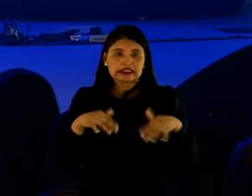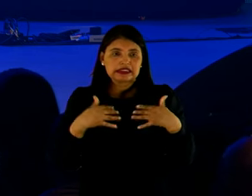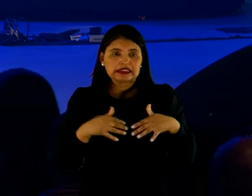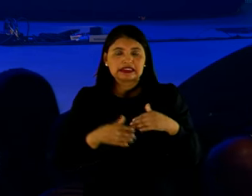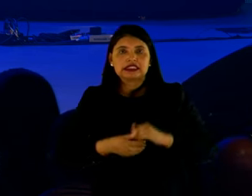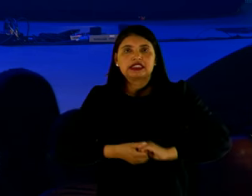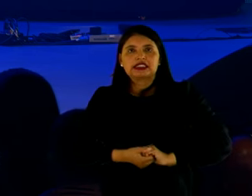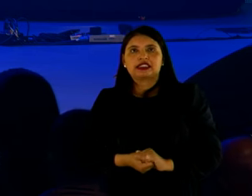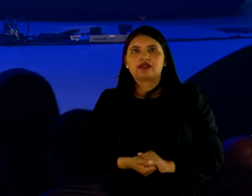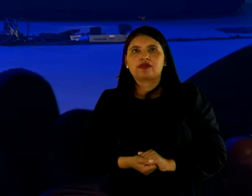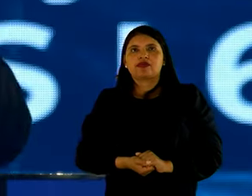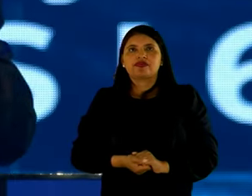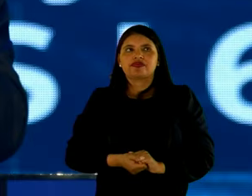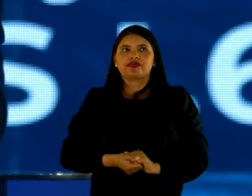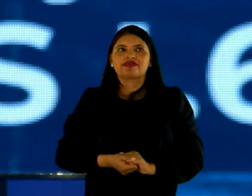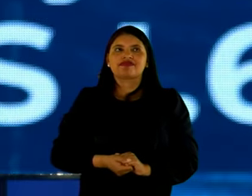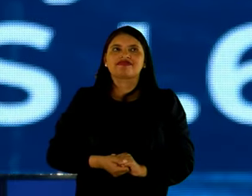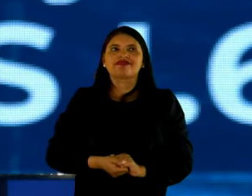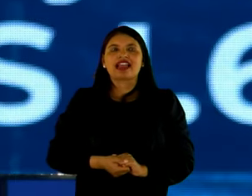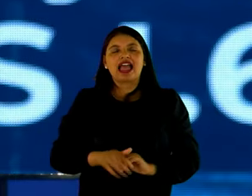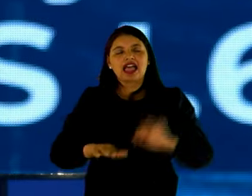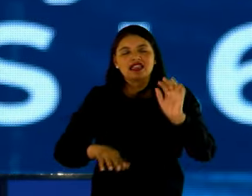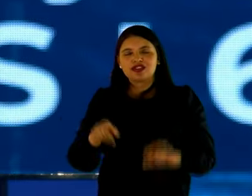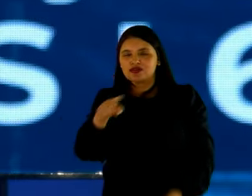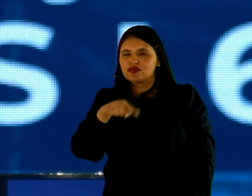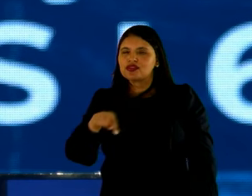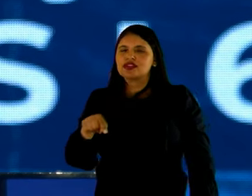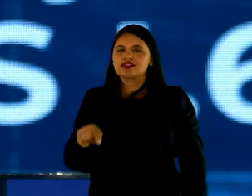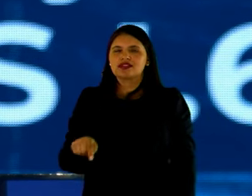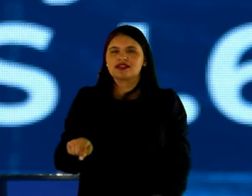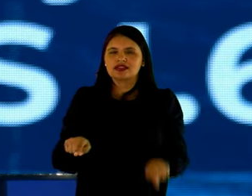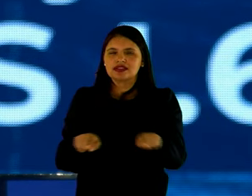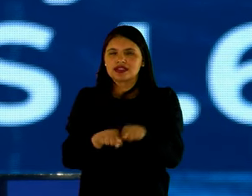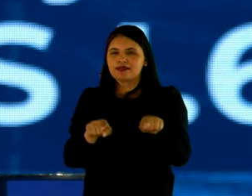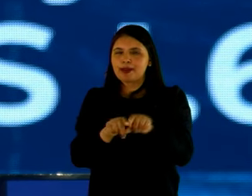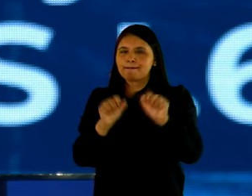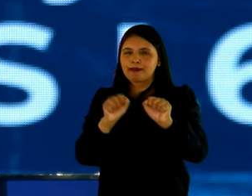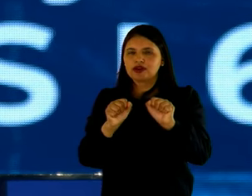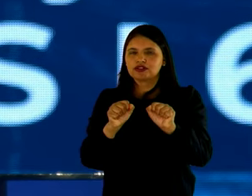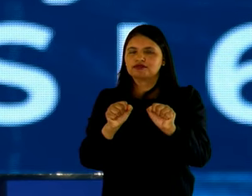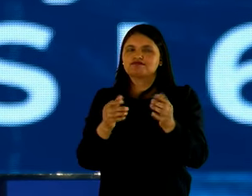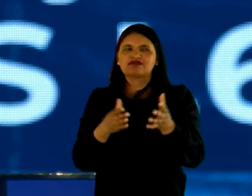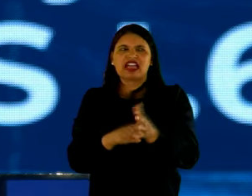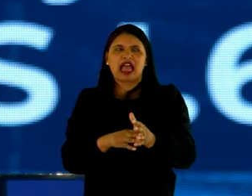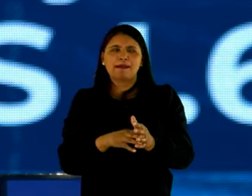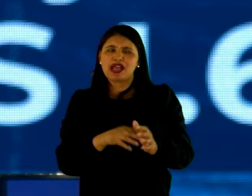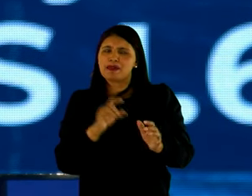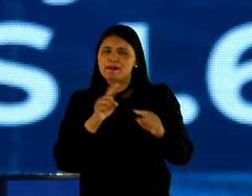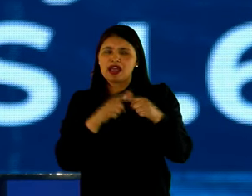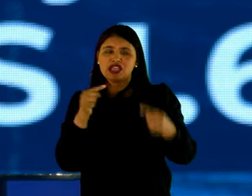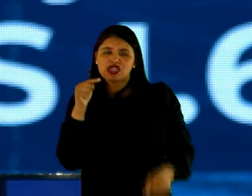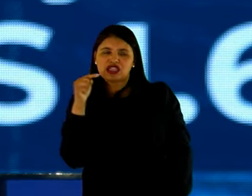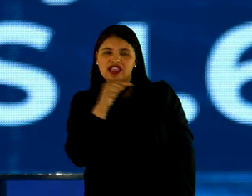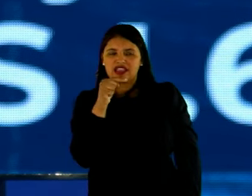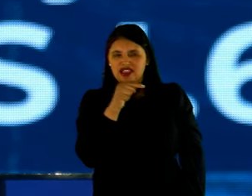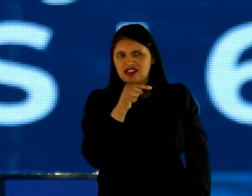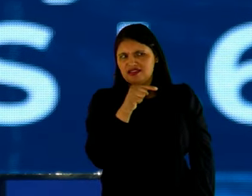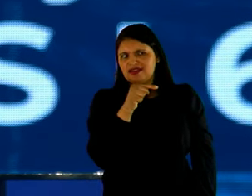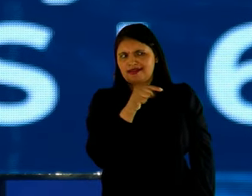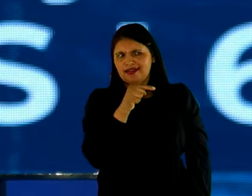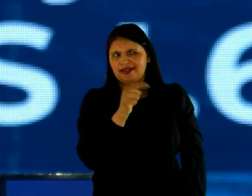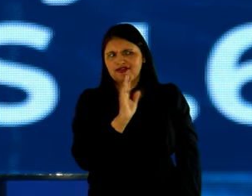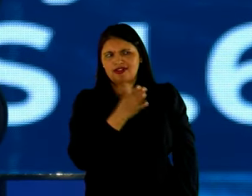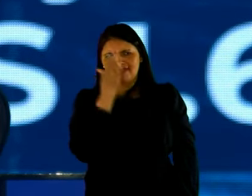Aí você pode falar assim: "Mas isso só aconteceu com Jonas? Acontece conosco também. Quando nós deixamos de orar pela nossa